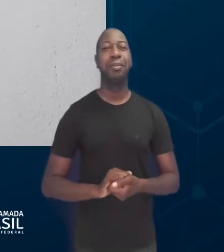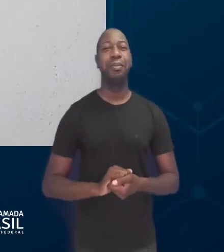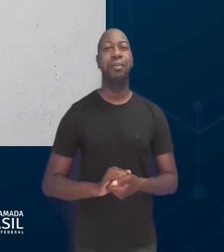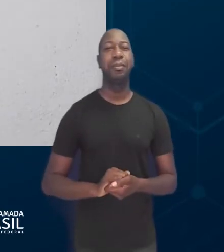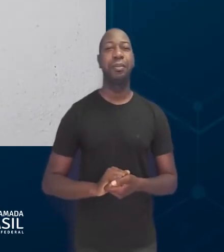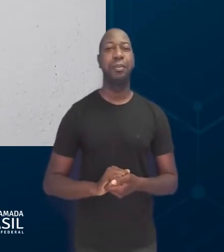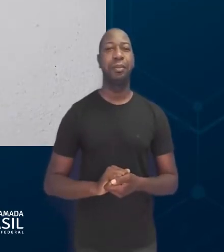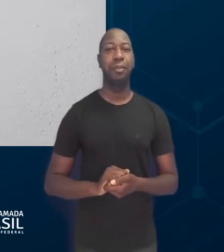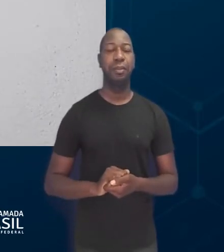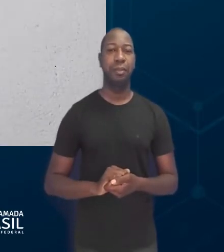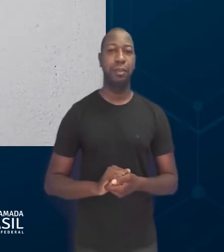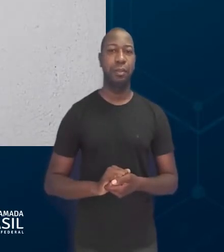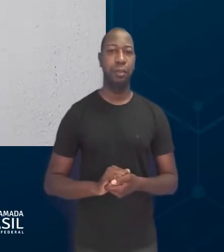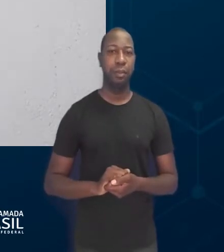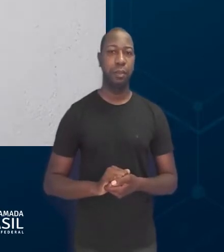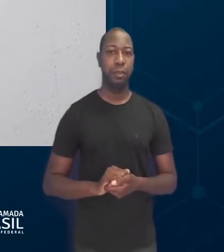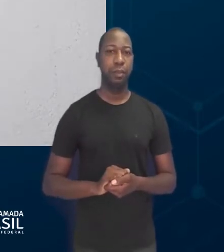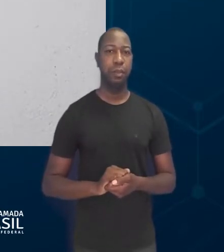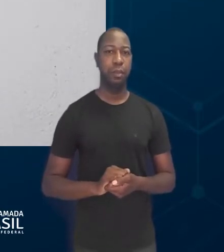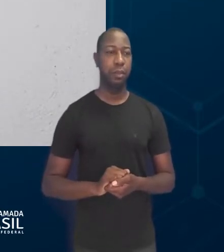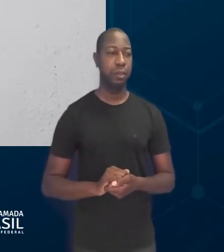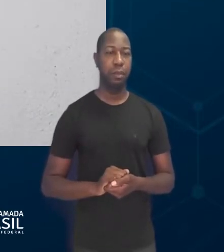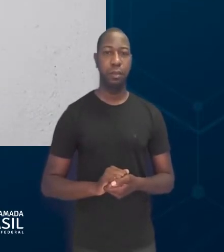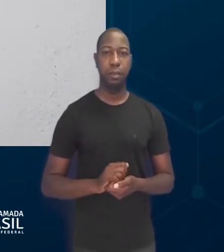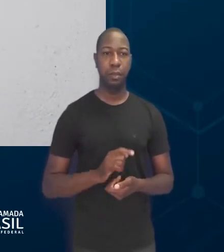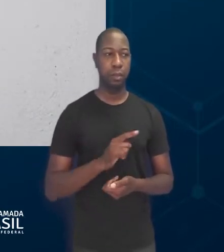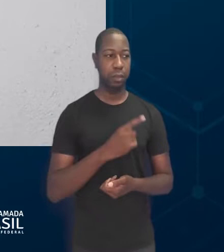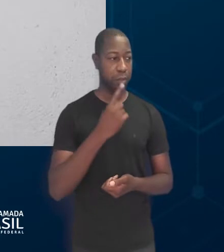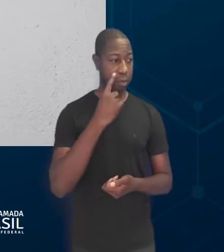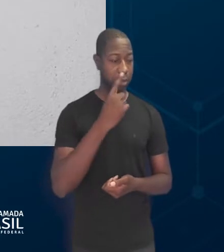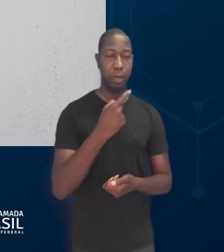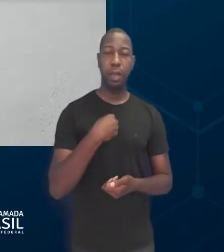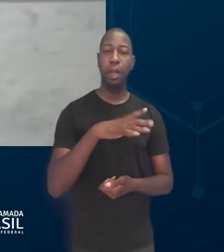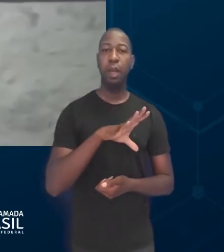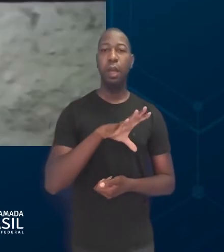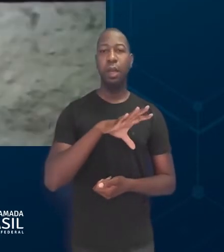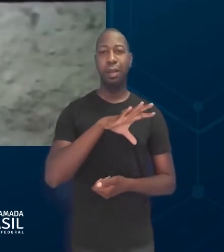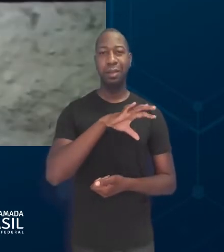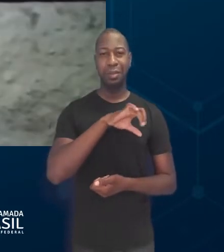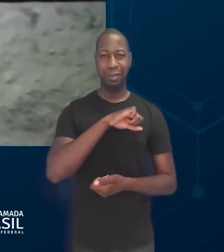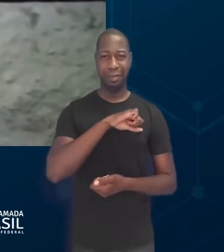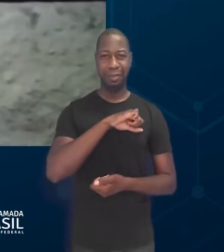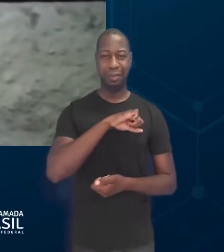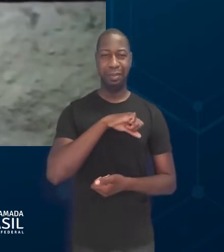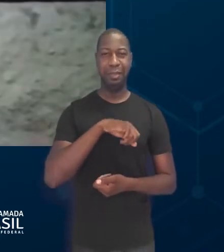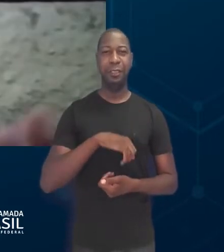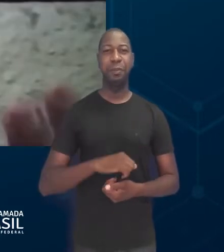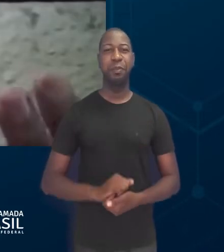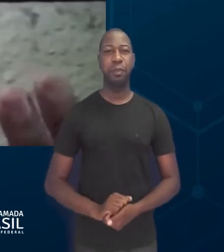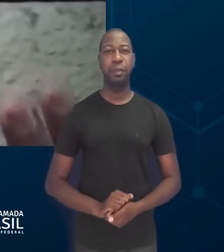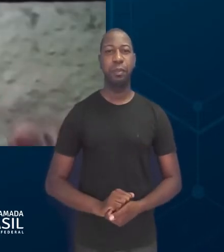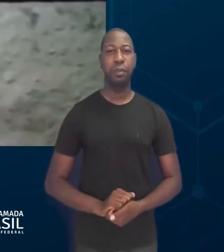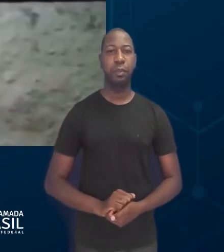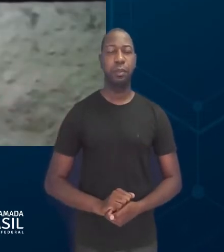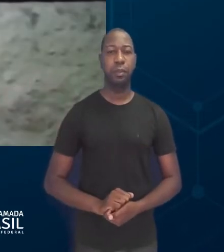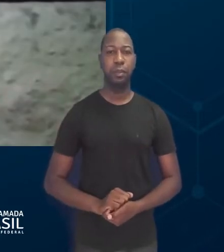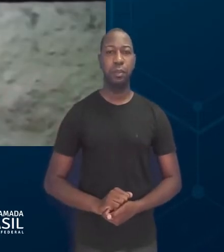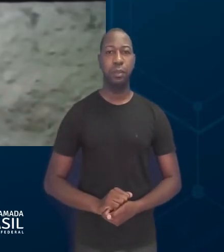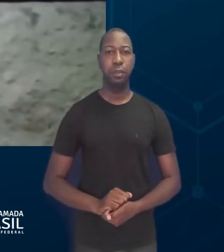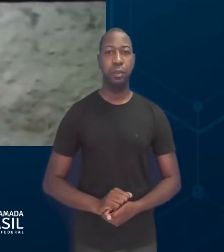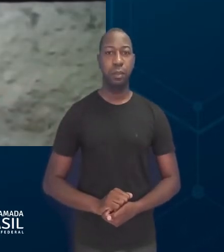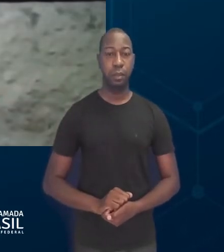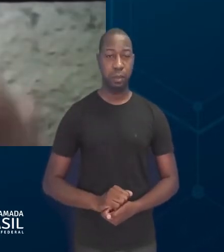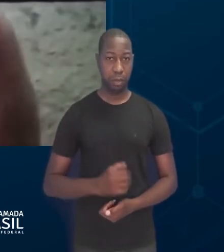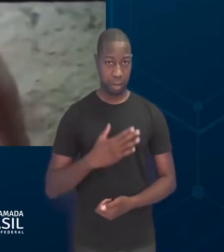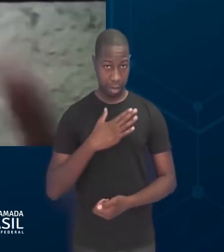A FLIR de Resende, a personificação da arte. Eu amo. A FLIR, para mim, é uma